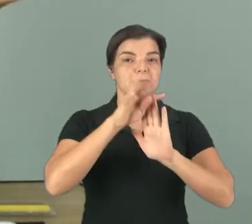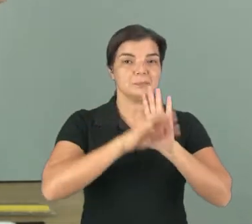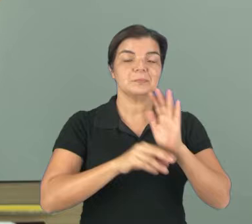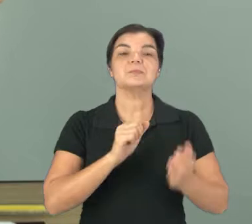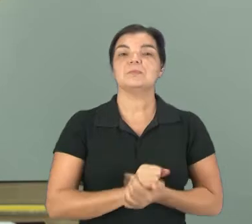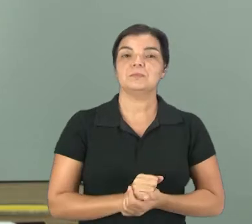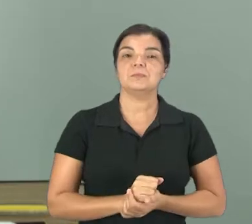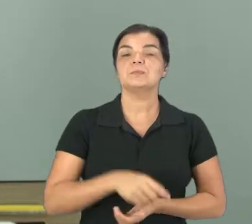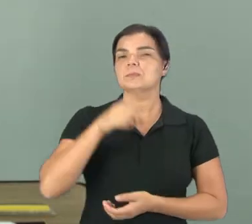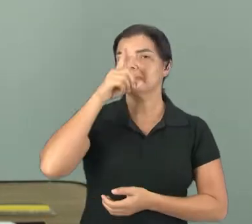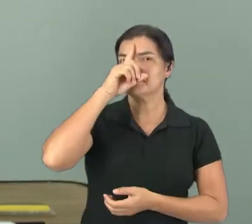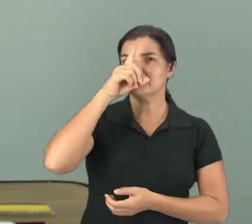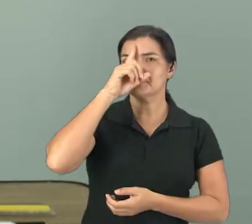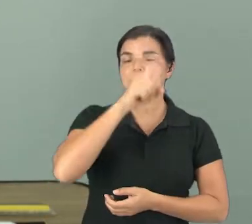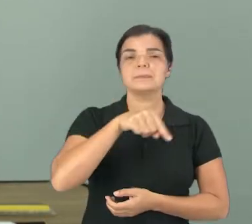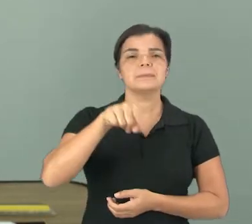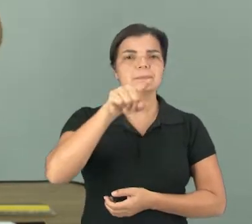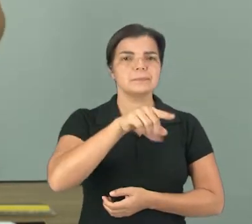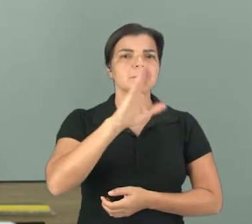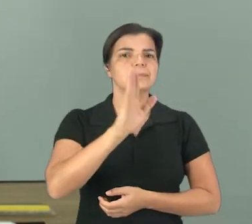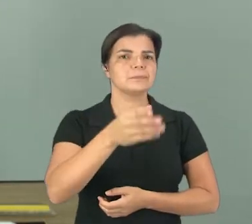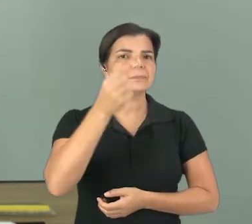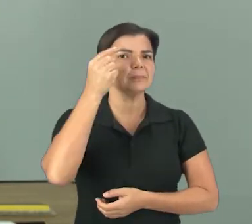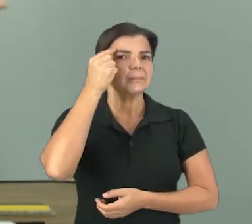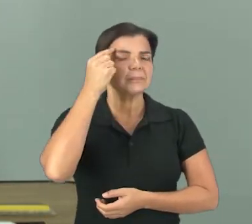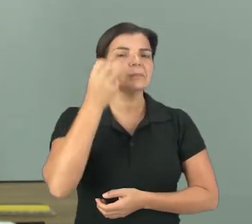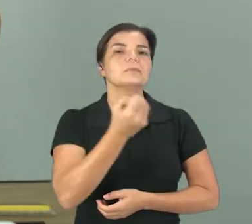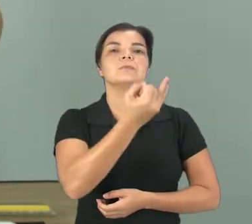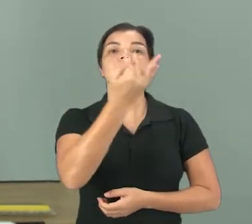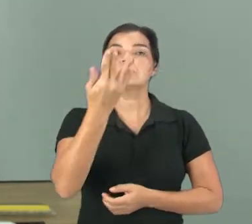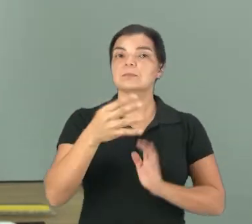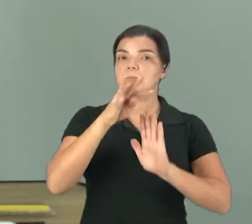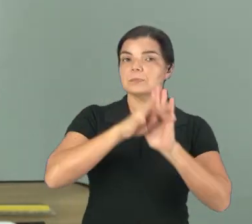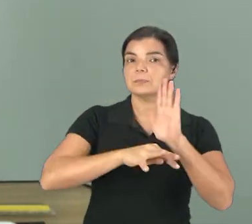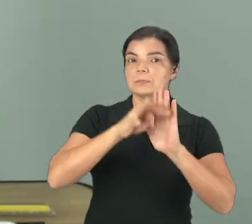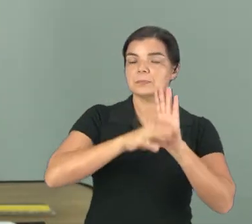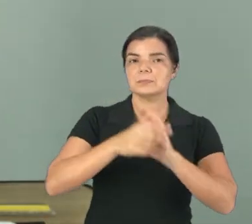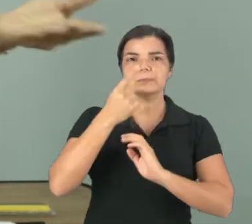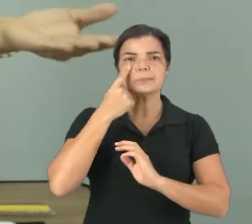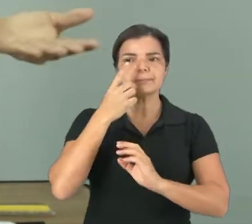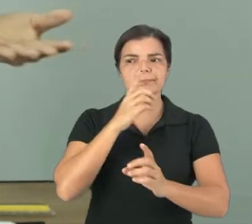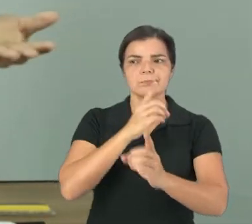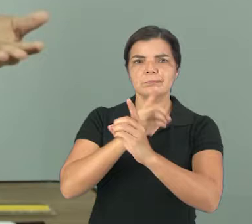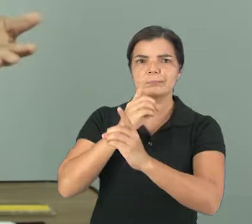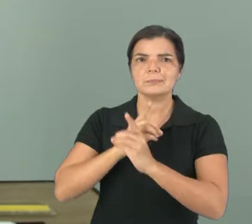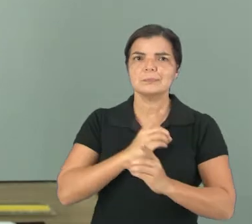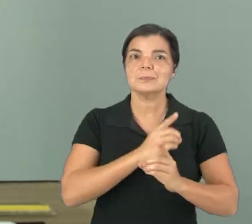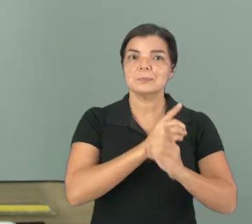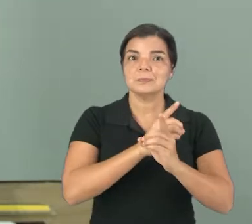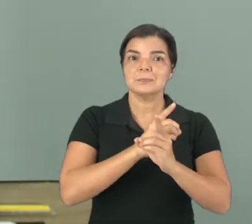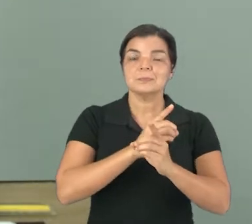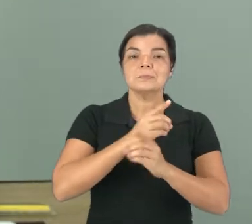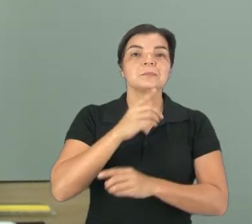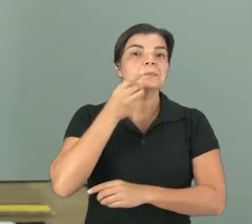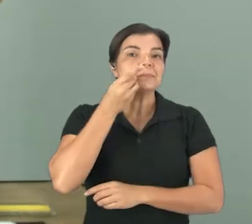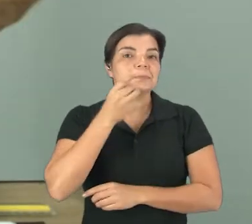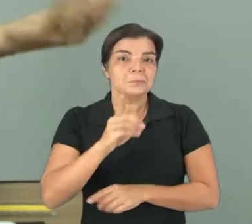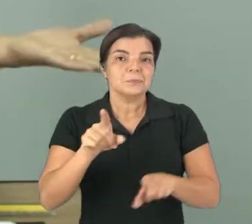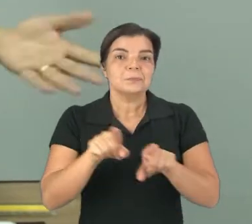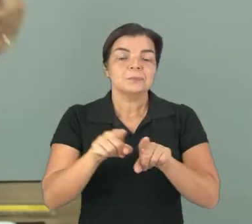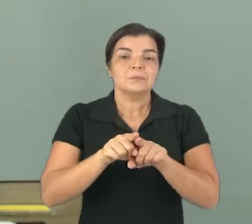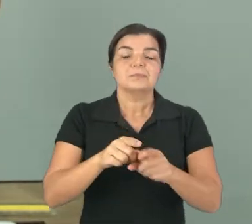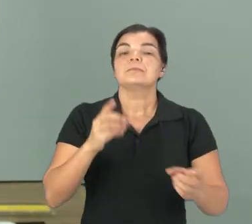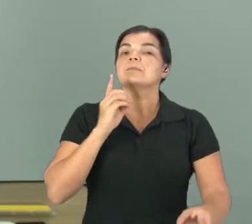temos no nosso dia a dia. Você já parou para pensar quantos textos você se depara ao longo do seu dia? Você encontra textos